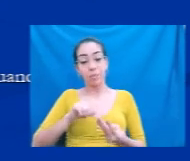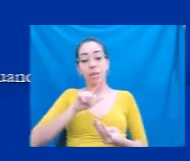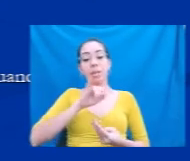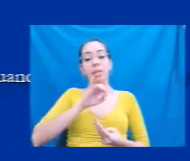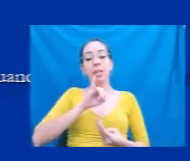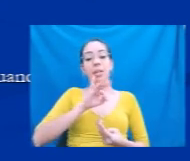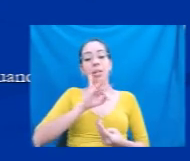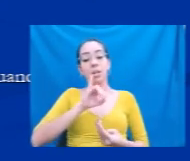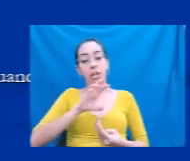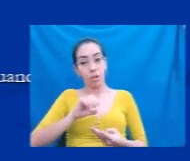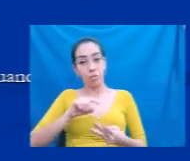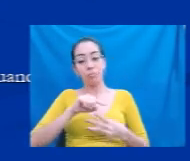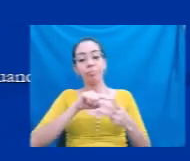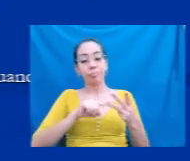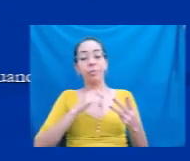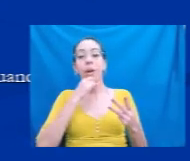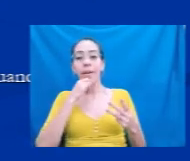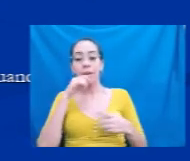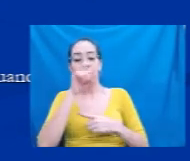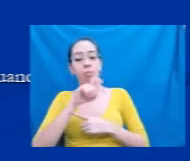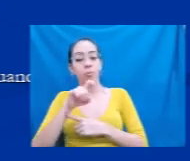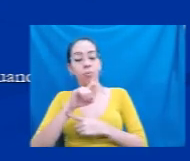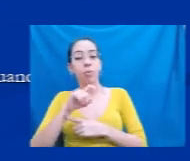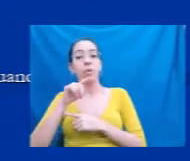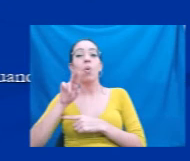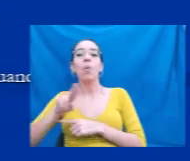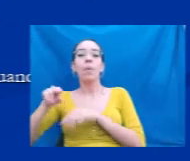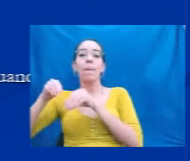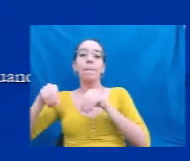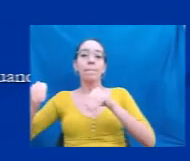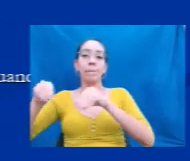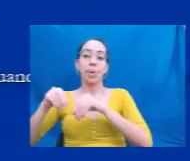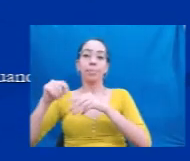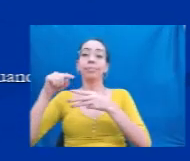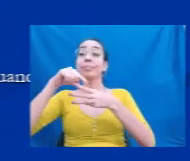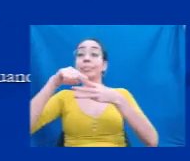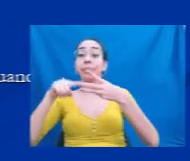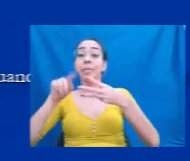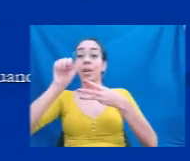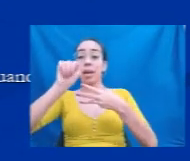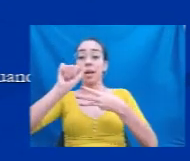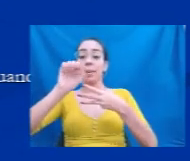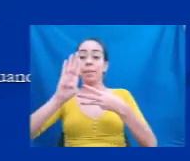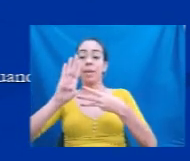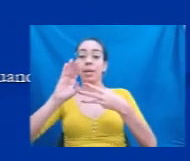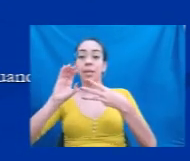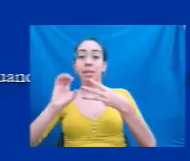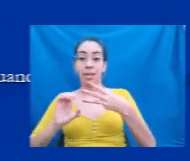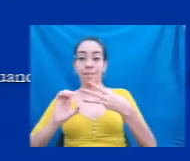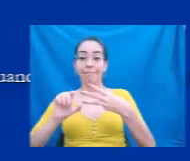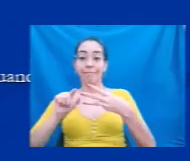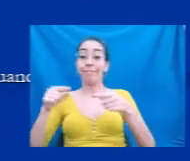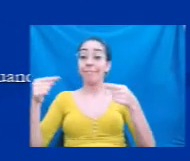incêndio que têm tipos de extintores específicos para a natureza daquele incêndio. Né? Então, não é qualquer extintor em qualquer